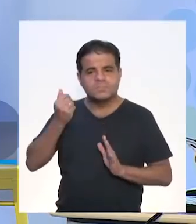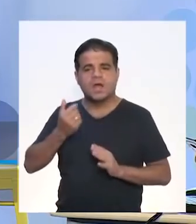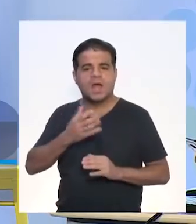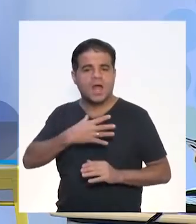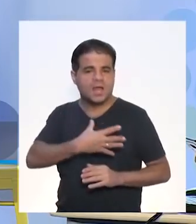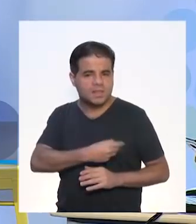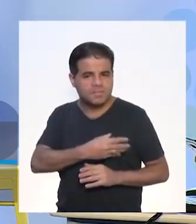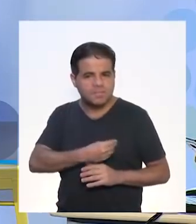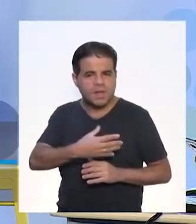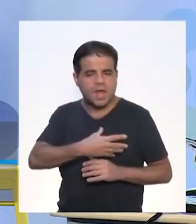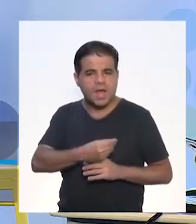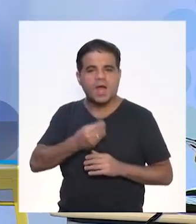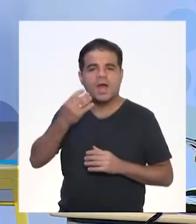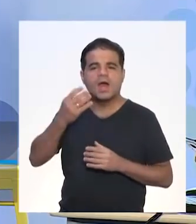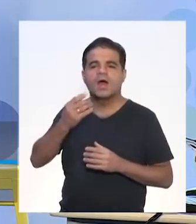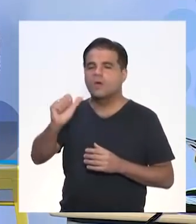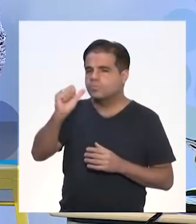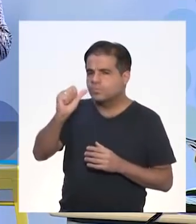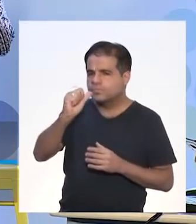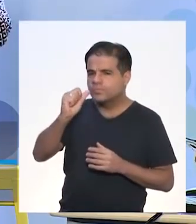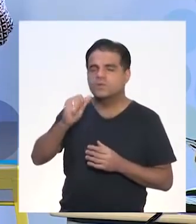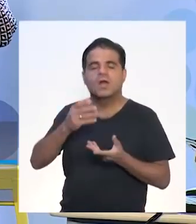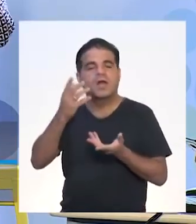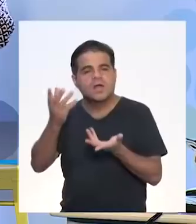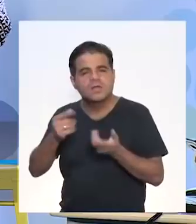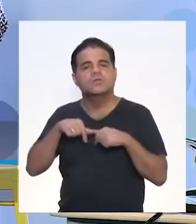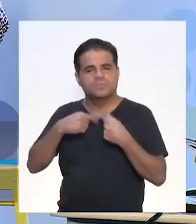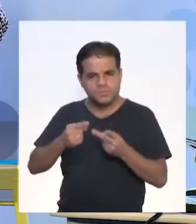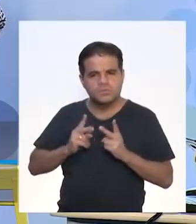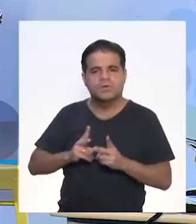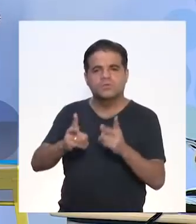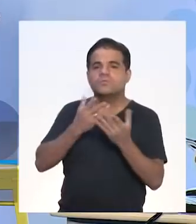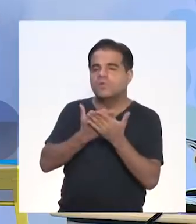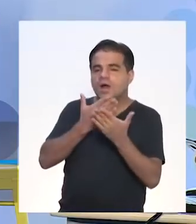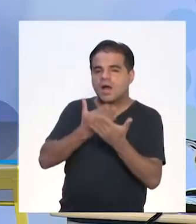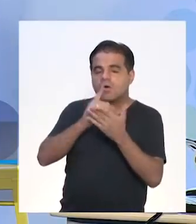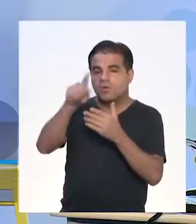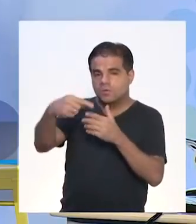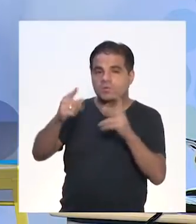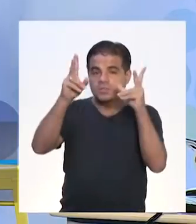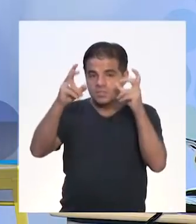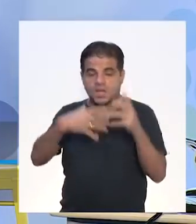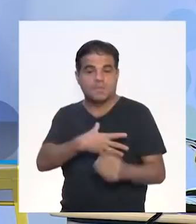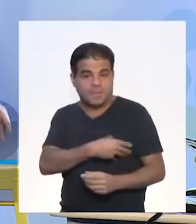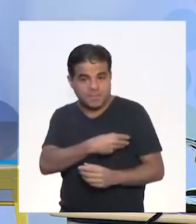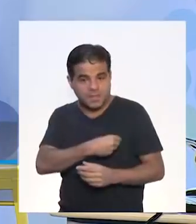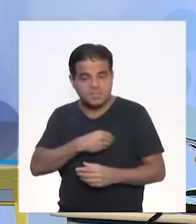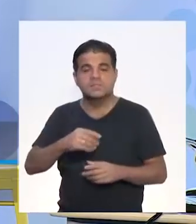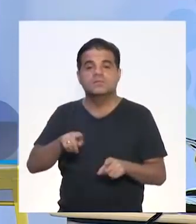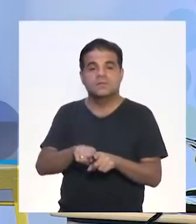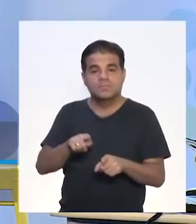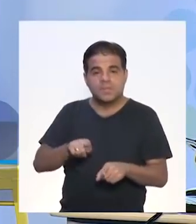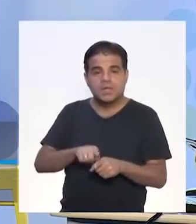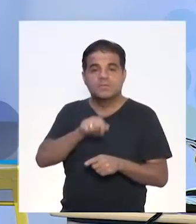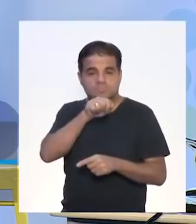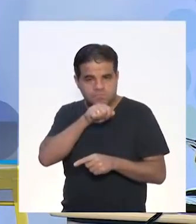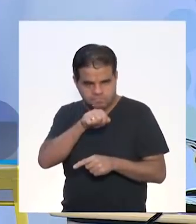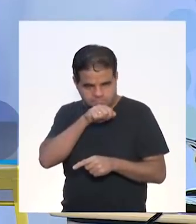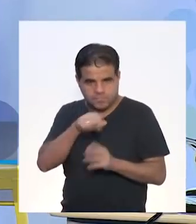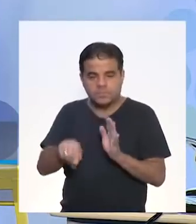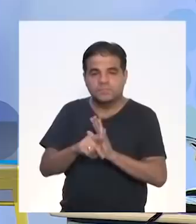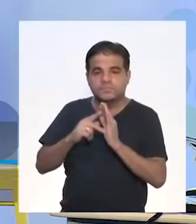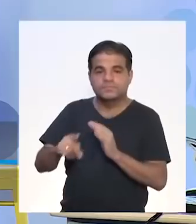algumas coisas que eu vou falar para vocês nas próximas aulas, porque a gente vai continuar ainda com esse tema de amamentação e de aleitamento materno, tá